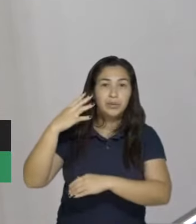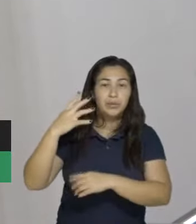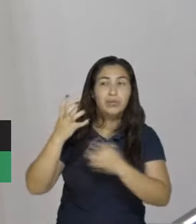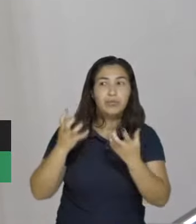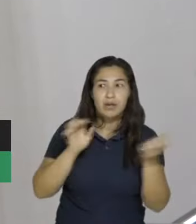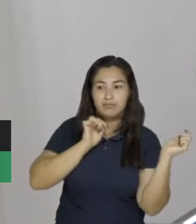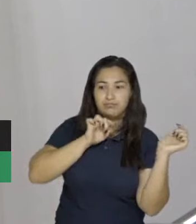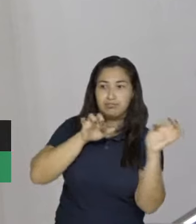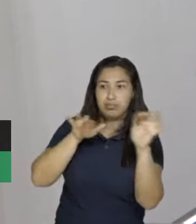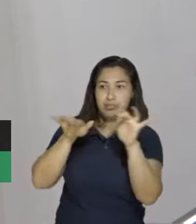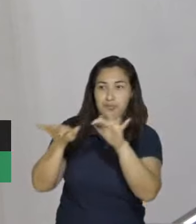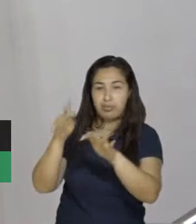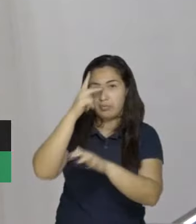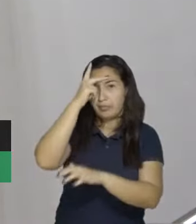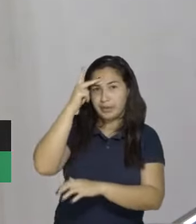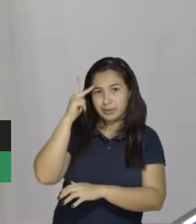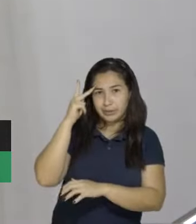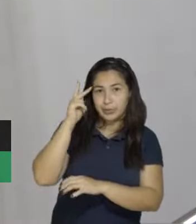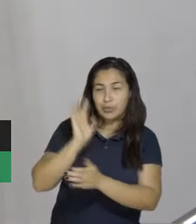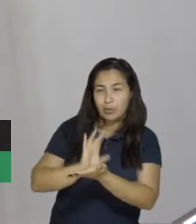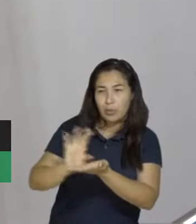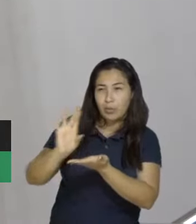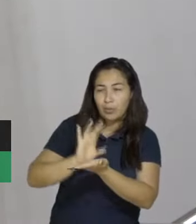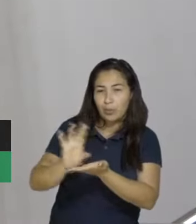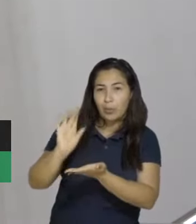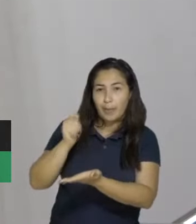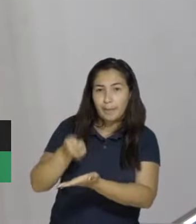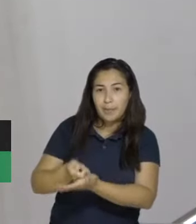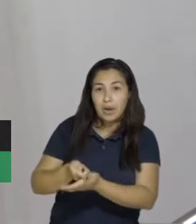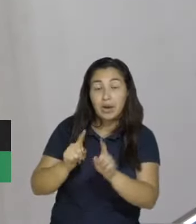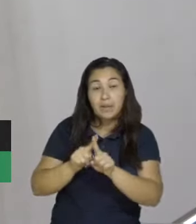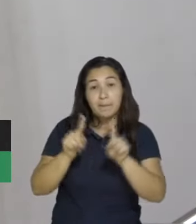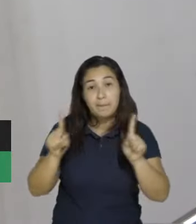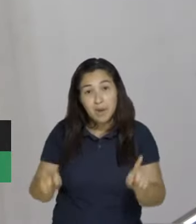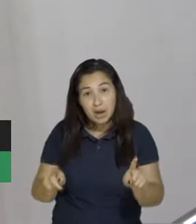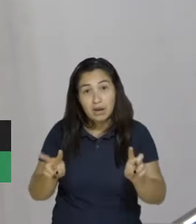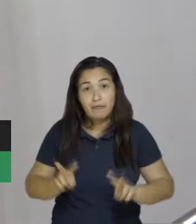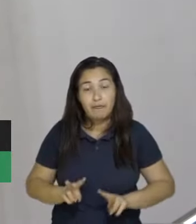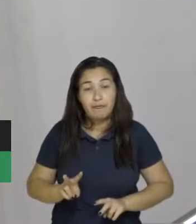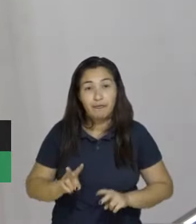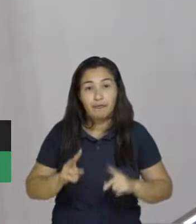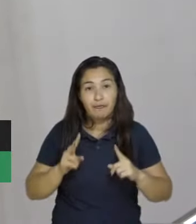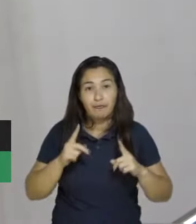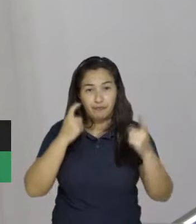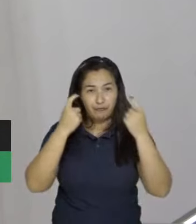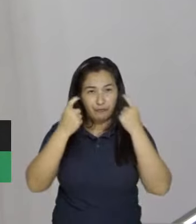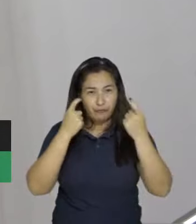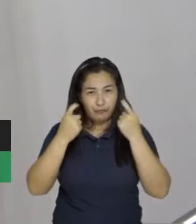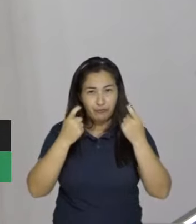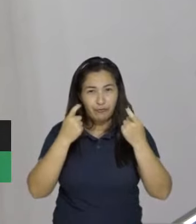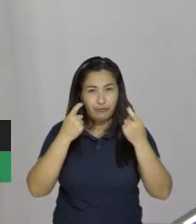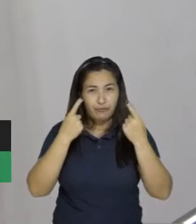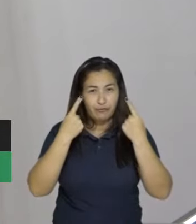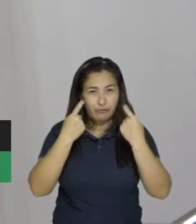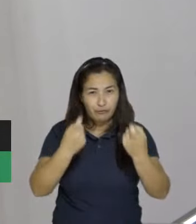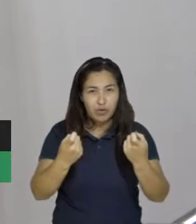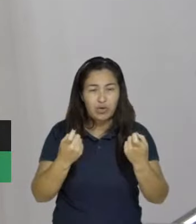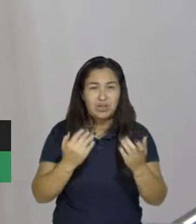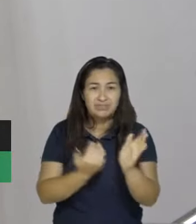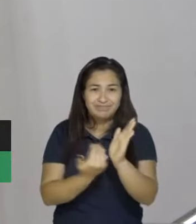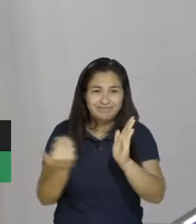e investimento, mas, por consequência, a violência também aumenta. Precisamos que a segurança